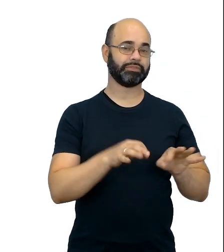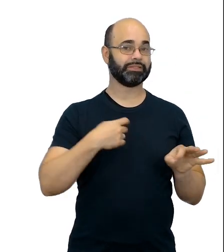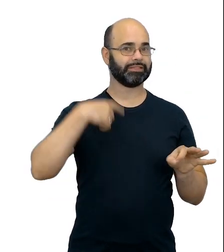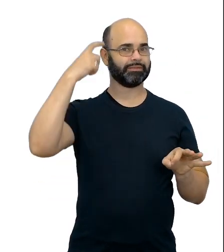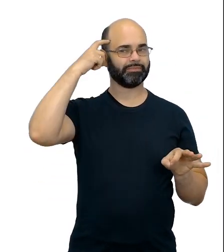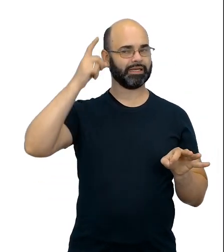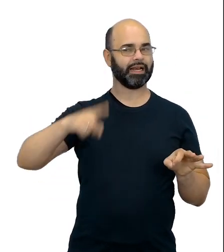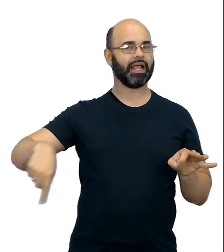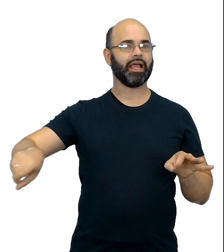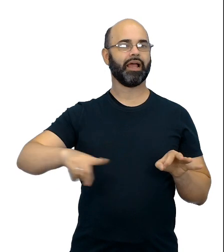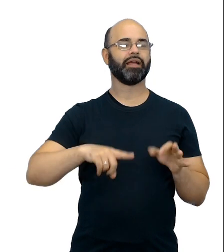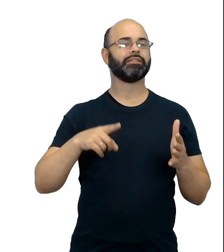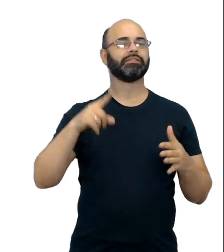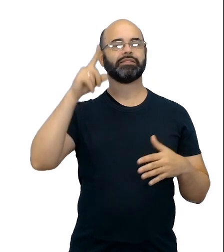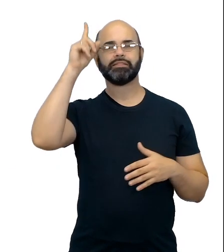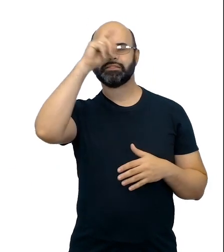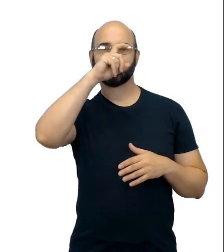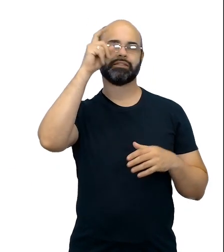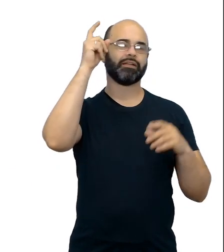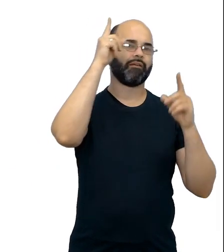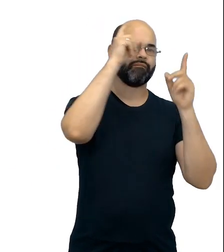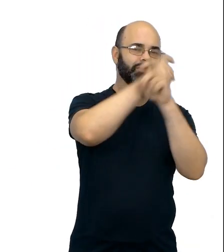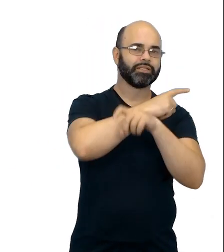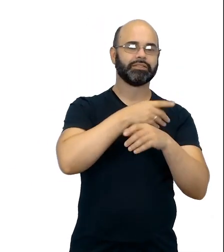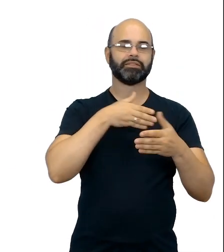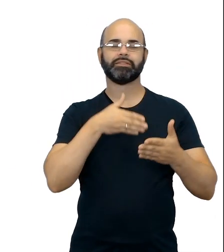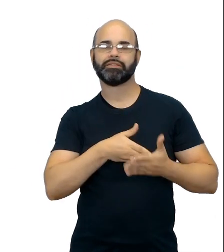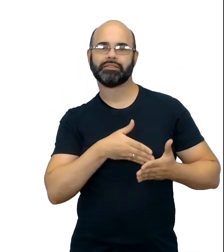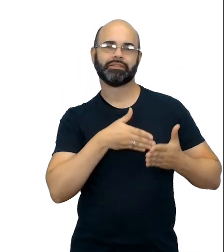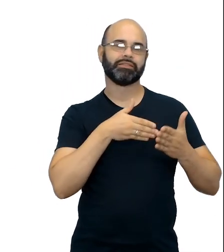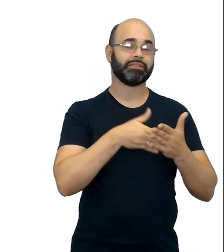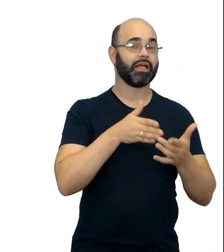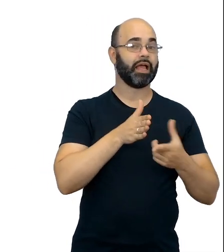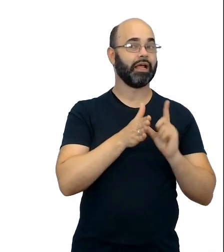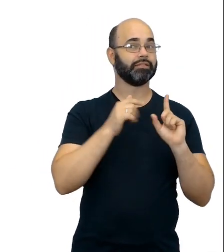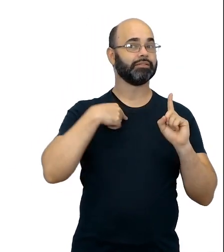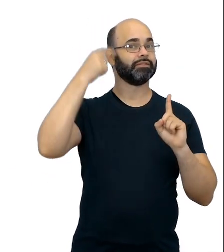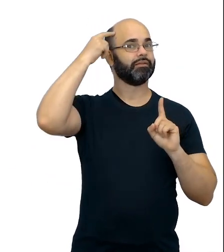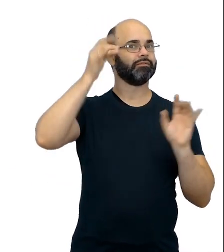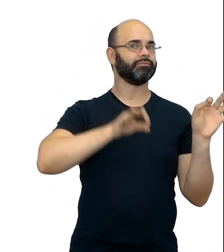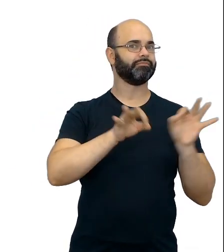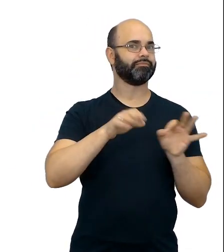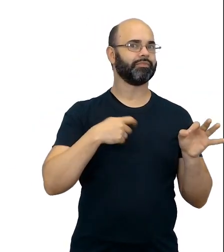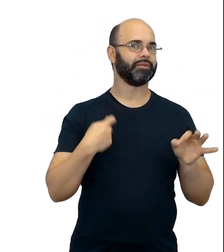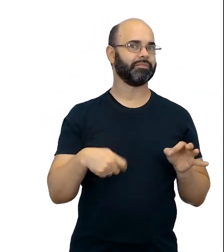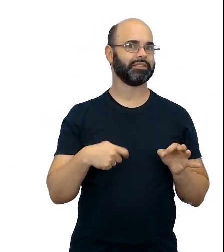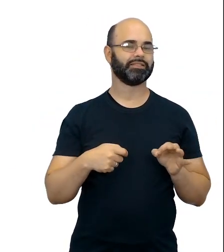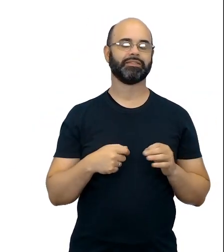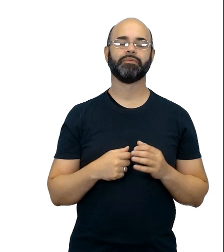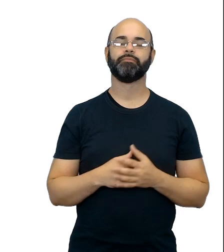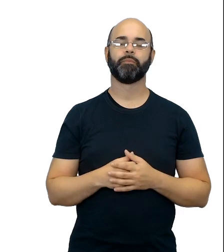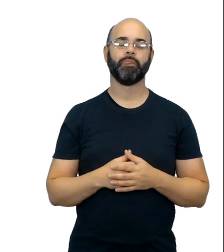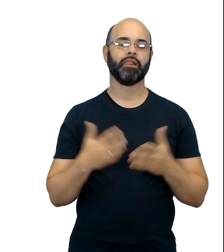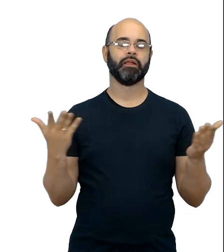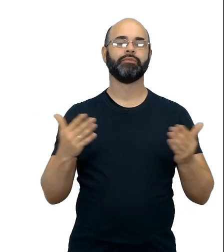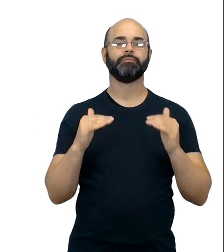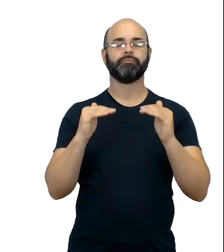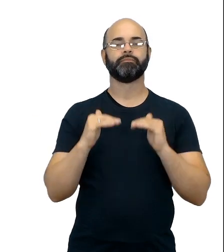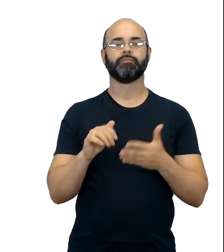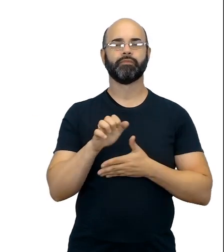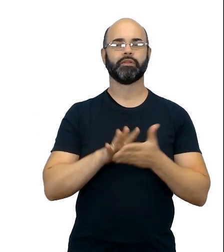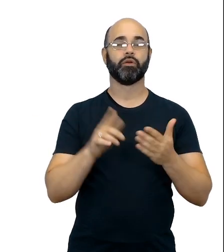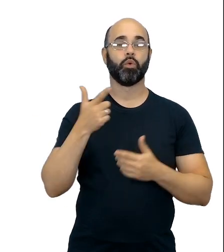eles terão para resolver essa atividade. Aqui eu tenho uma outra atividade, que ela